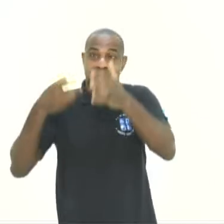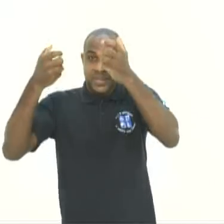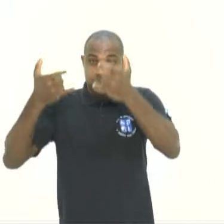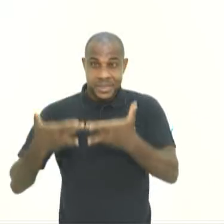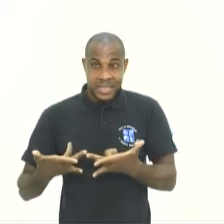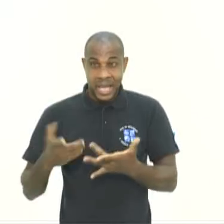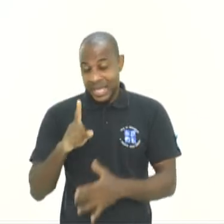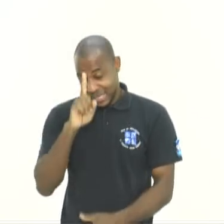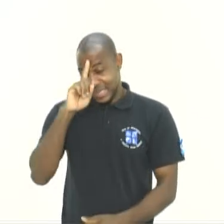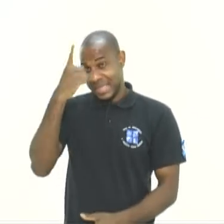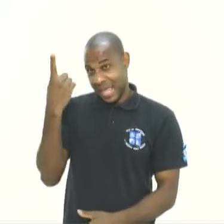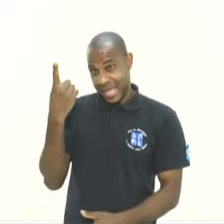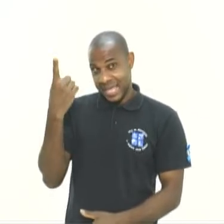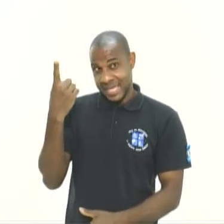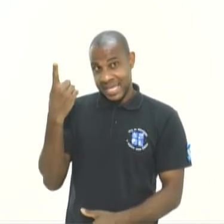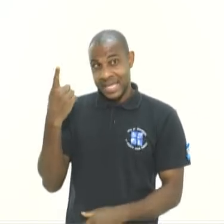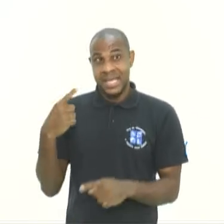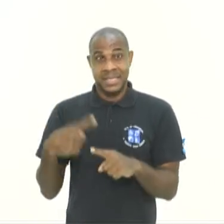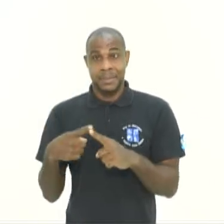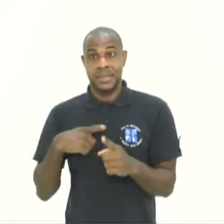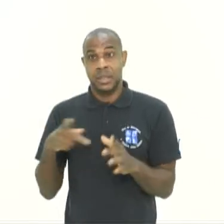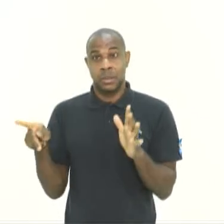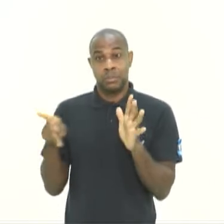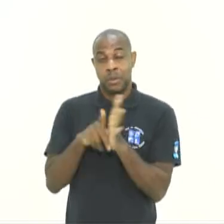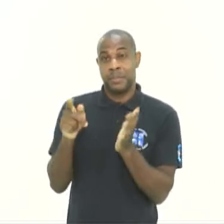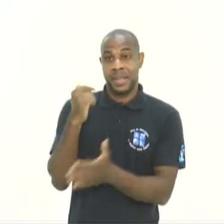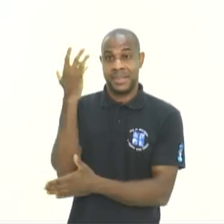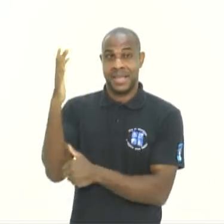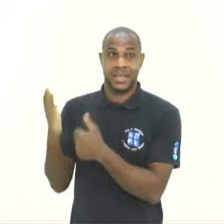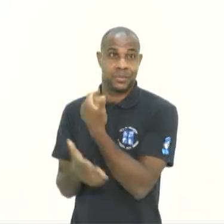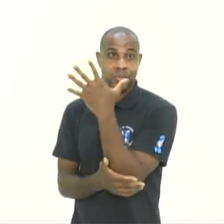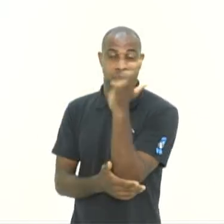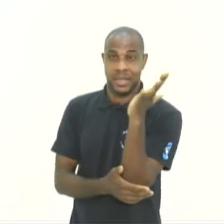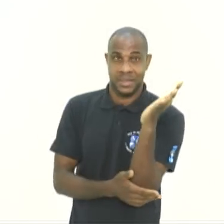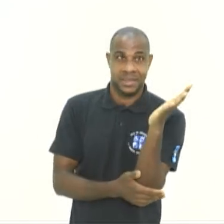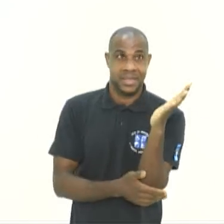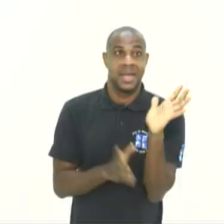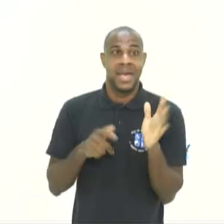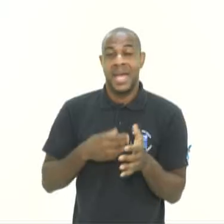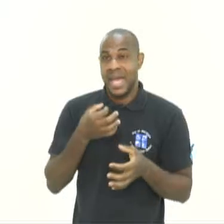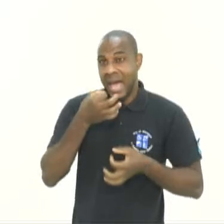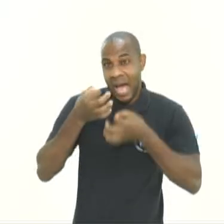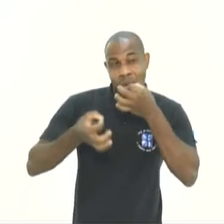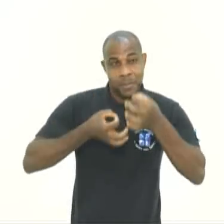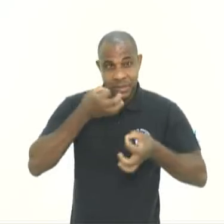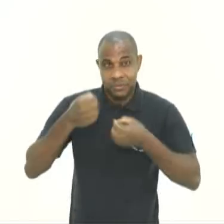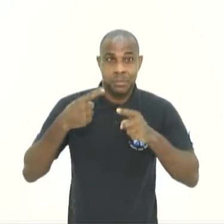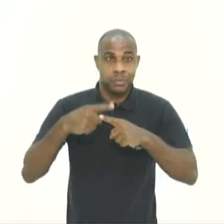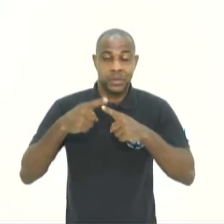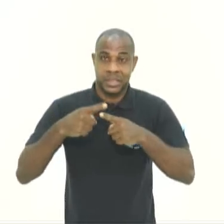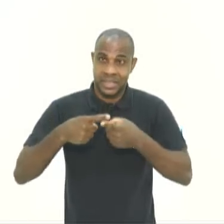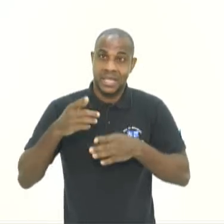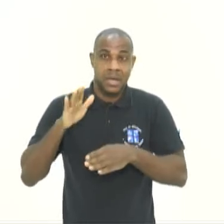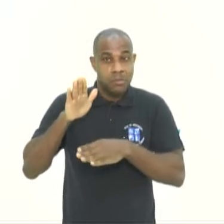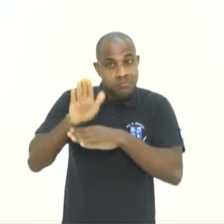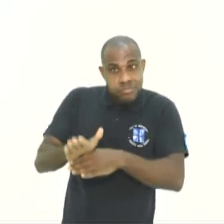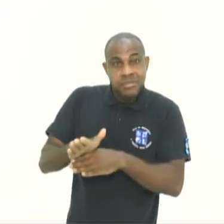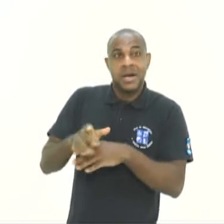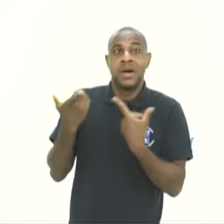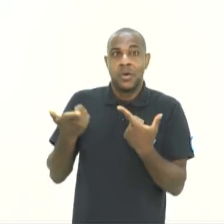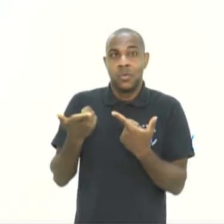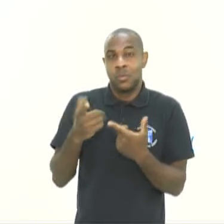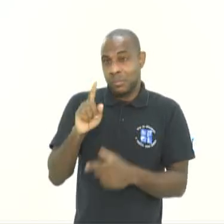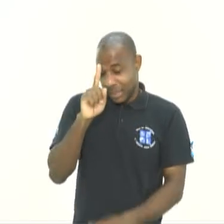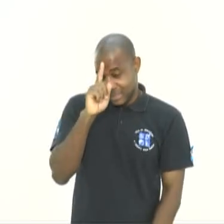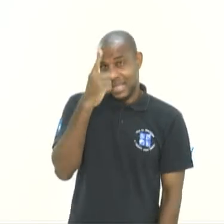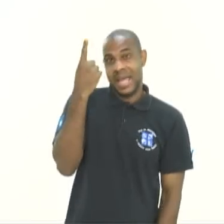explicar ideias, daí a sua dupla natureza. É argumentativo porque defende uma tese, uma